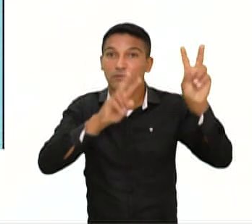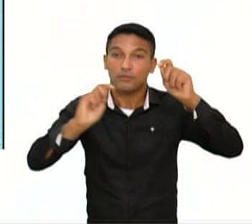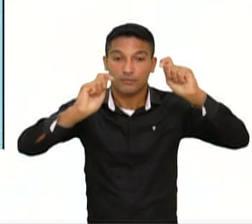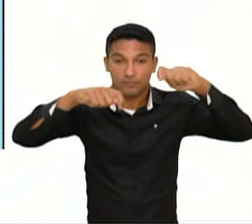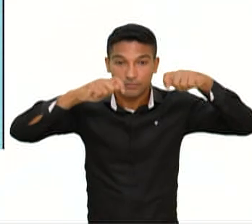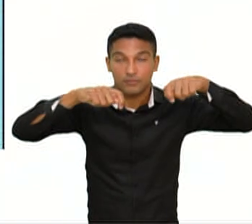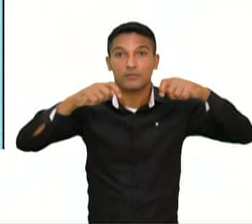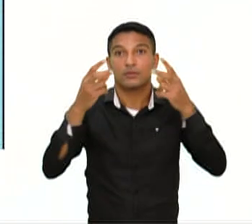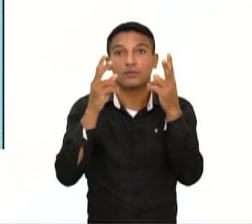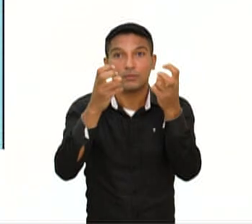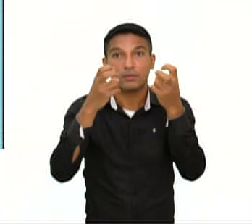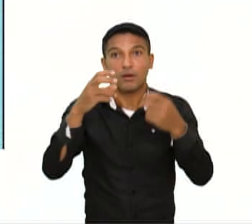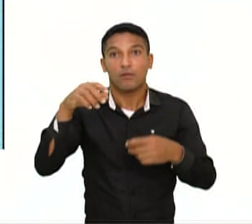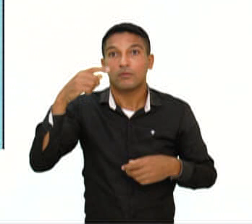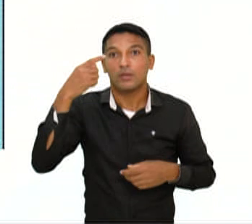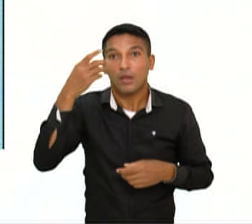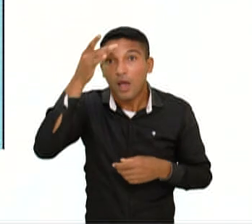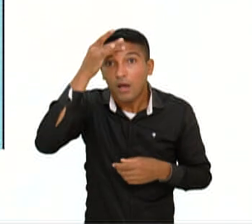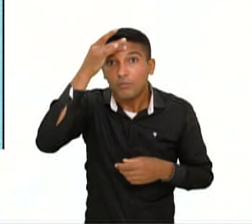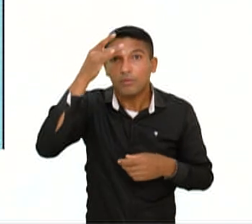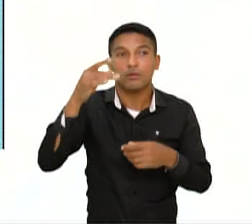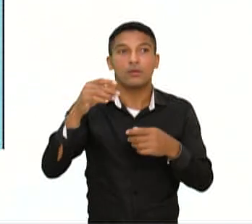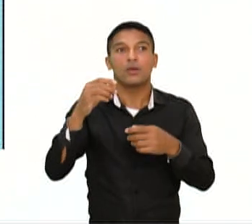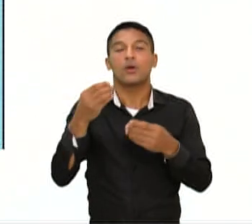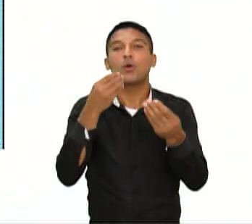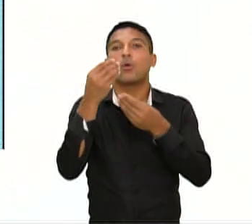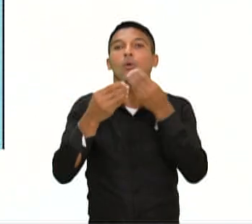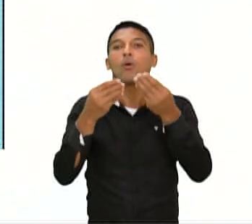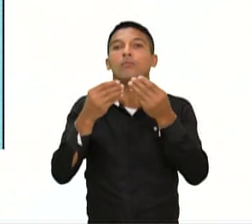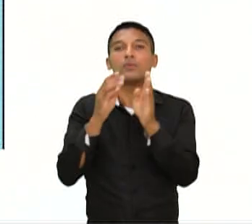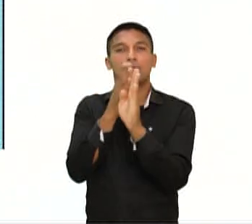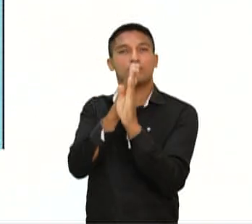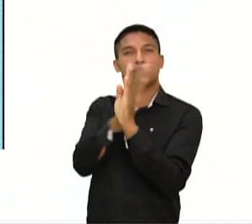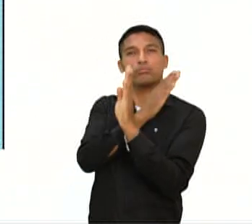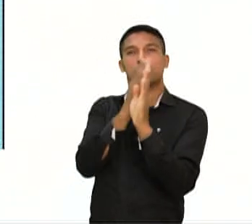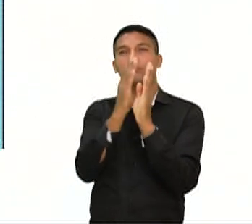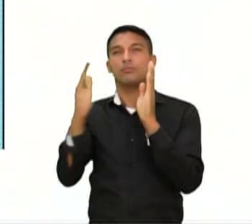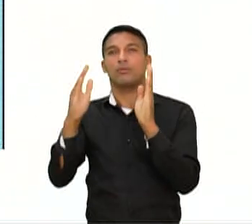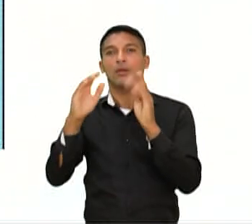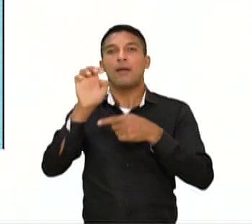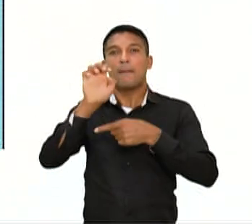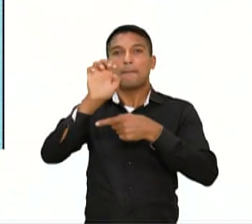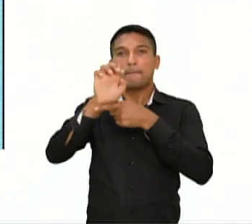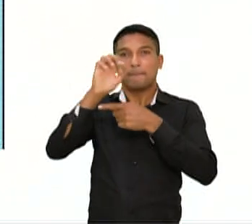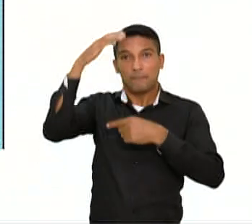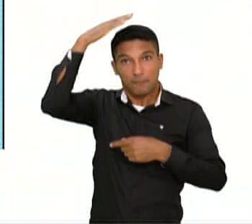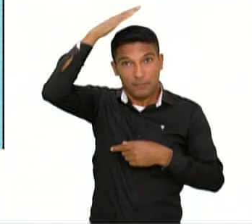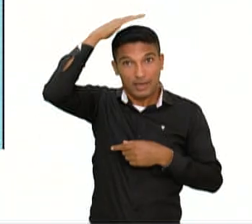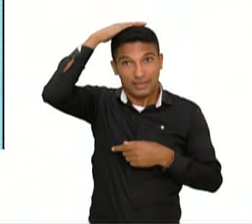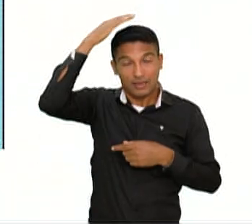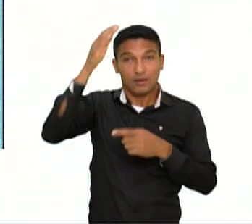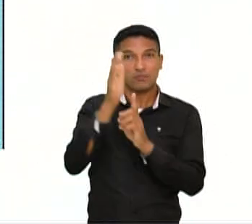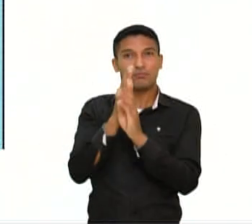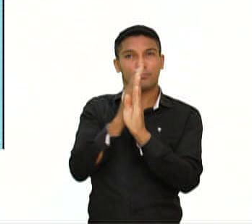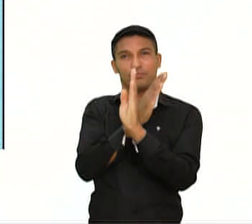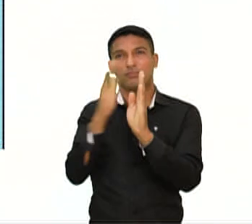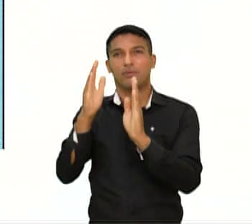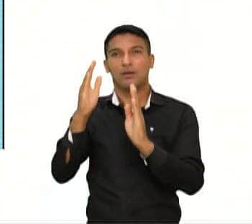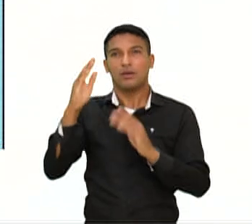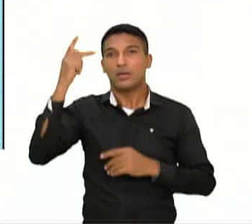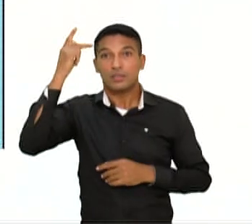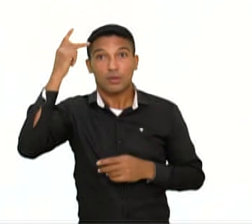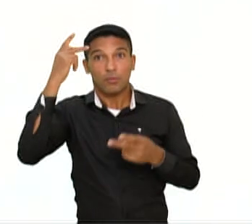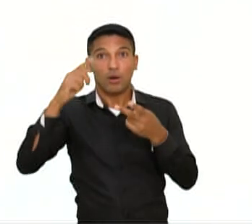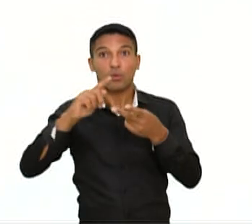para que você memorize a questão dos limites São Paulo, Mato Grosso e Santa Catarina e fronteiras com Argentina e Paraguai,